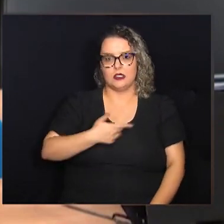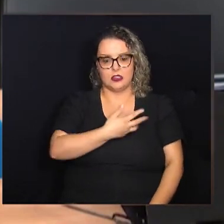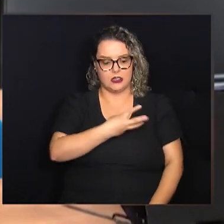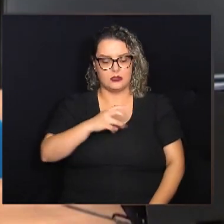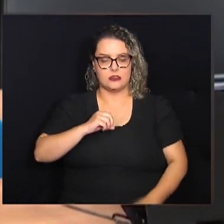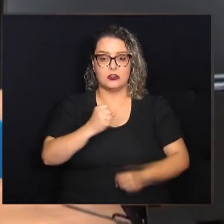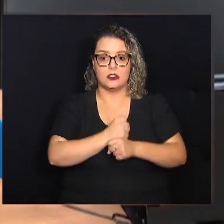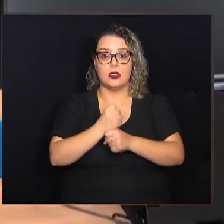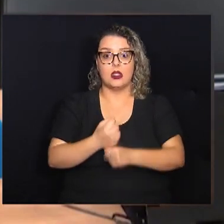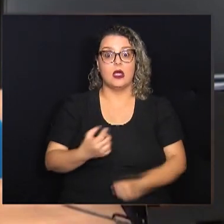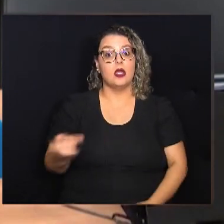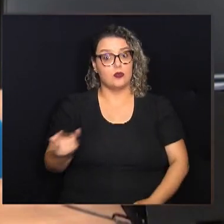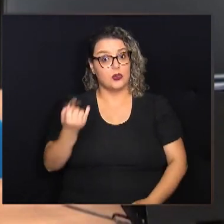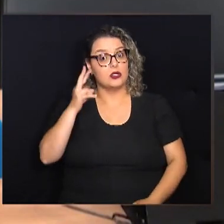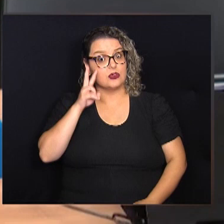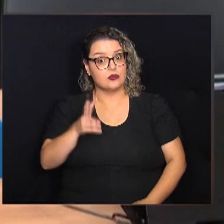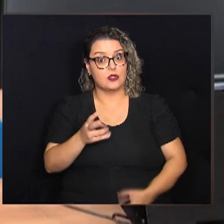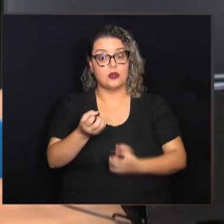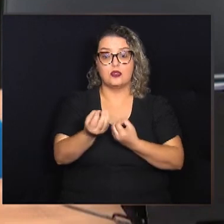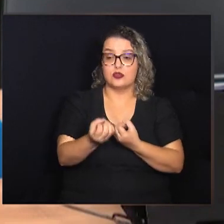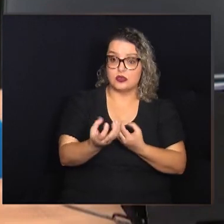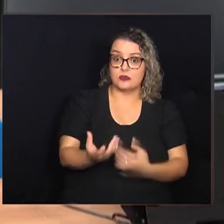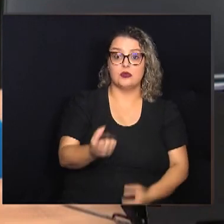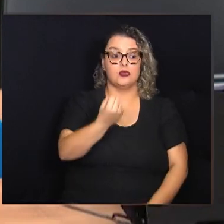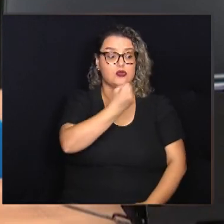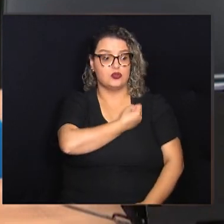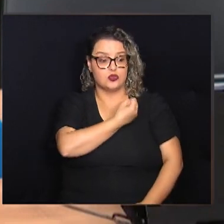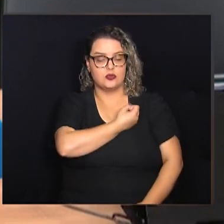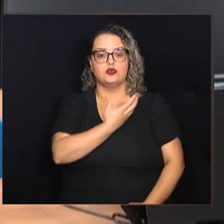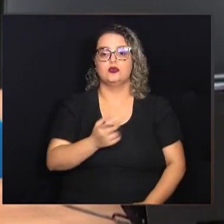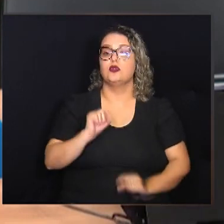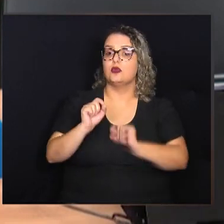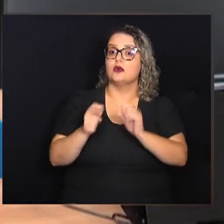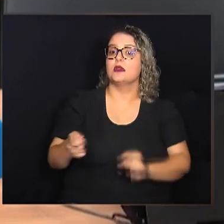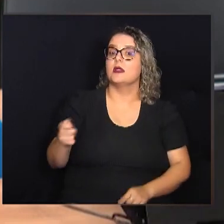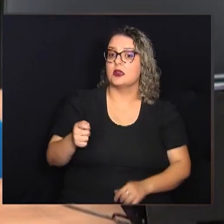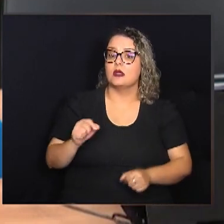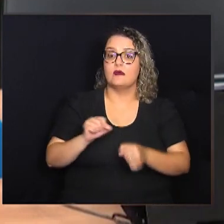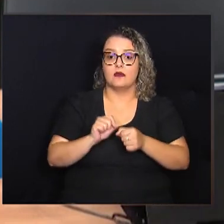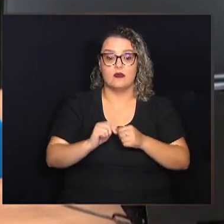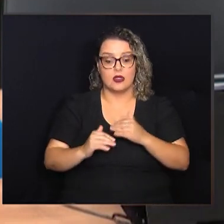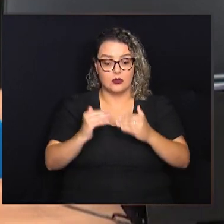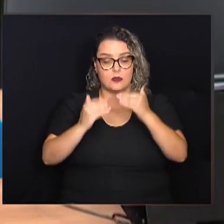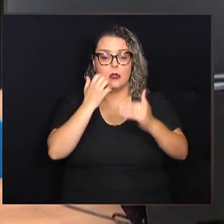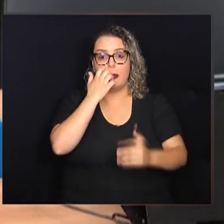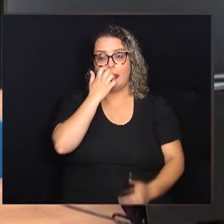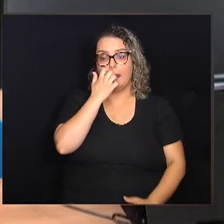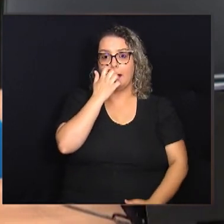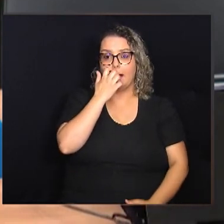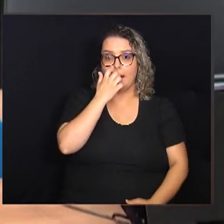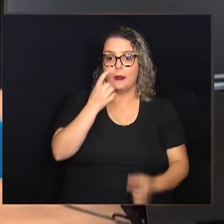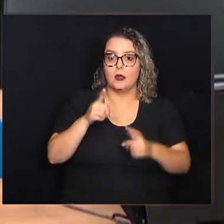completou 30 anos e a gente está realizando as celebrações agora este ano, né, neste